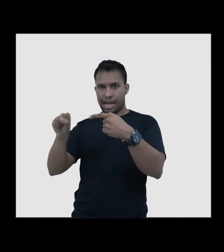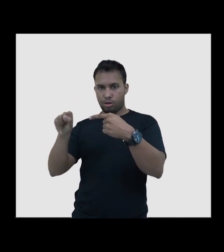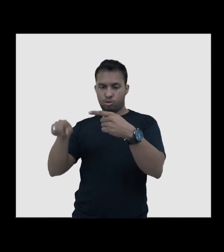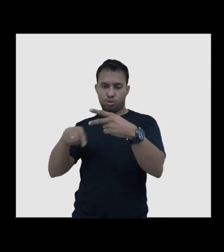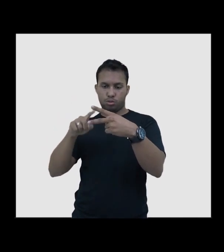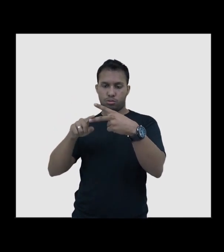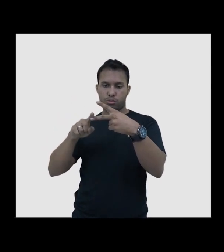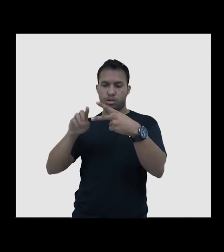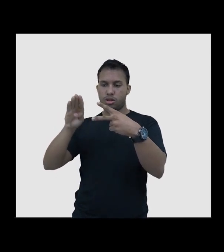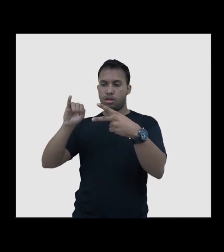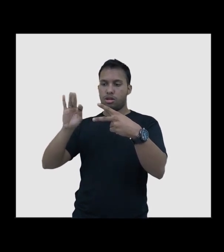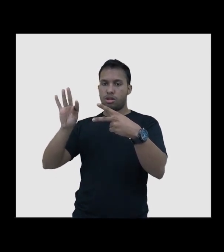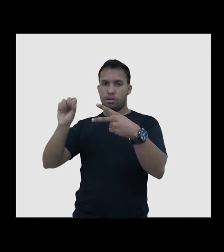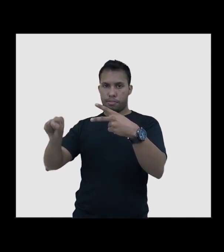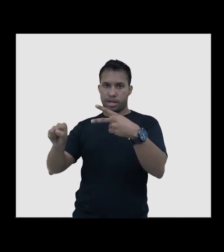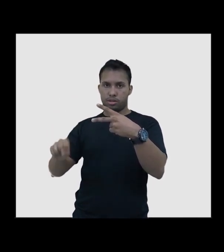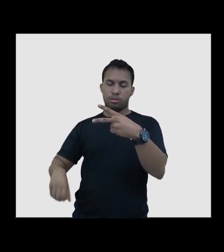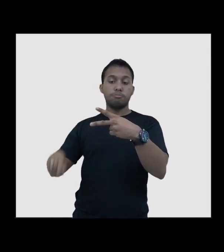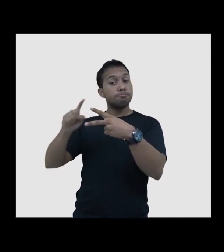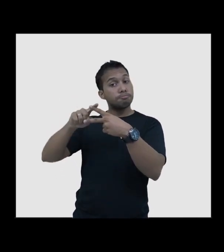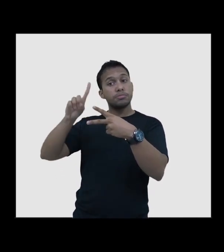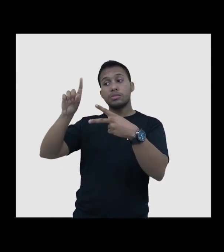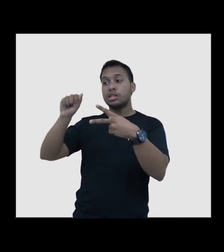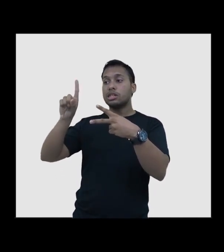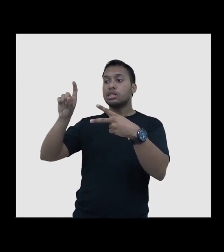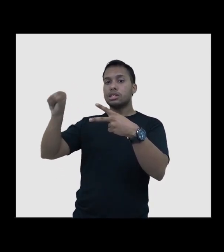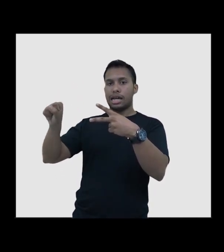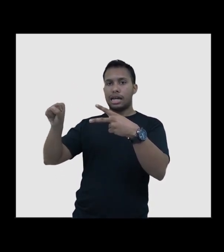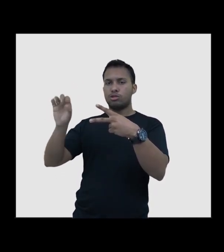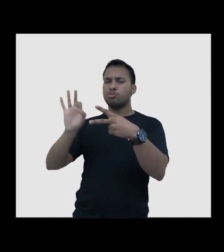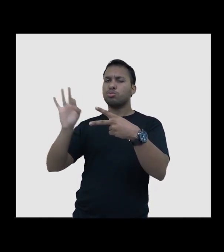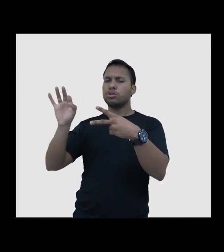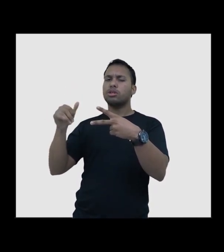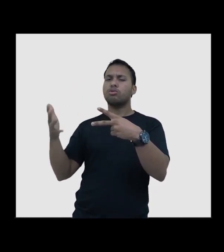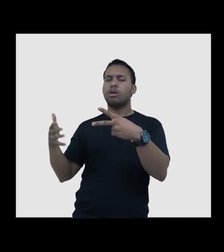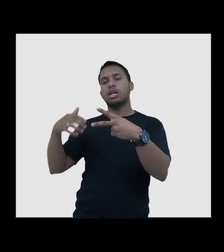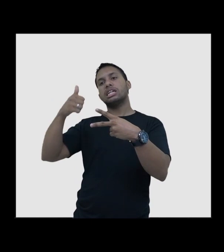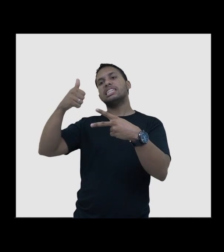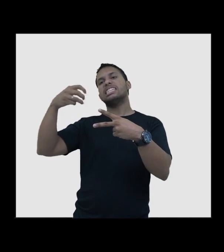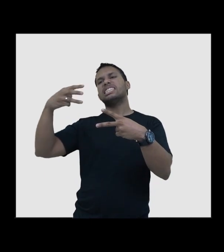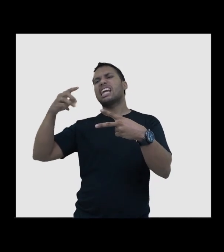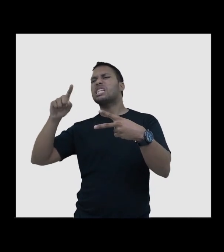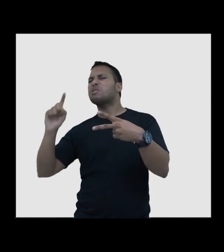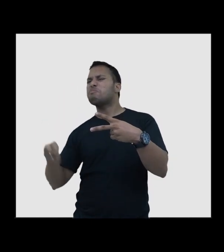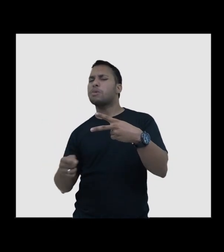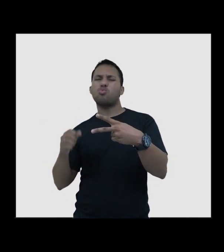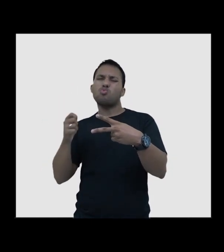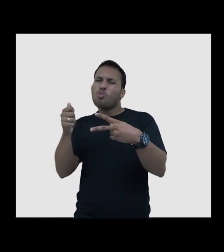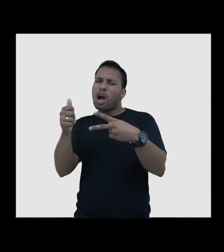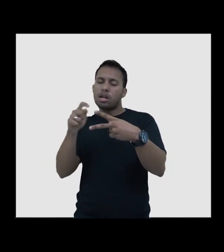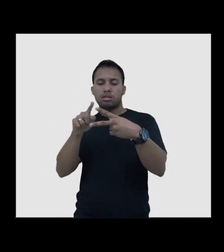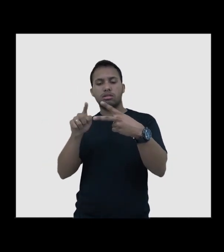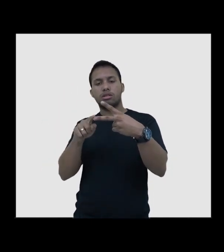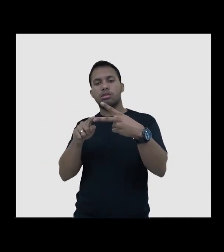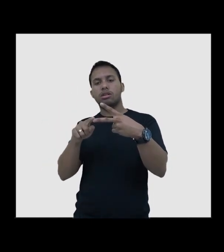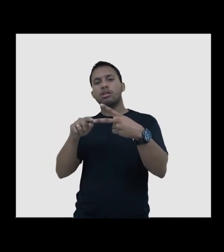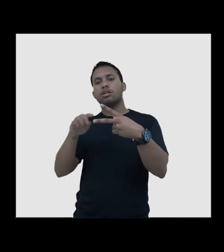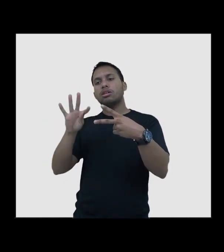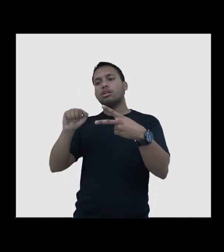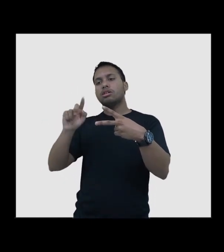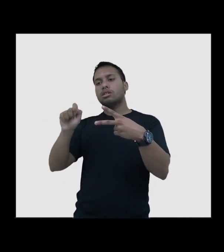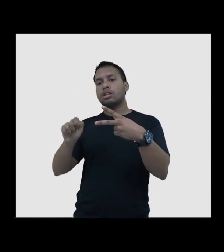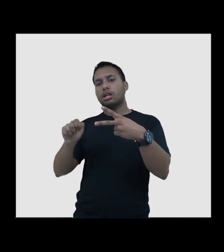da exportação. E a taxa de bits total. Ó. A taxa de dados, quase 13.000,